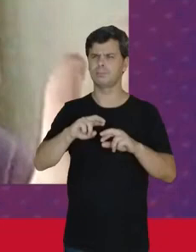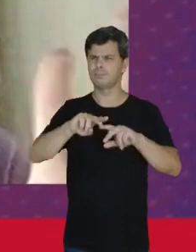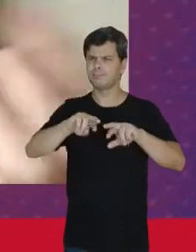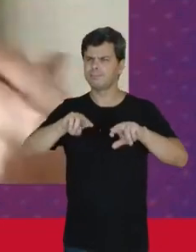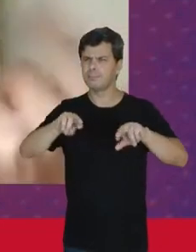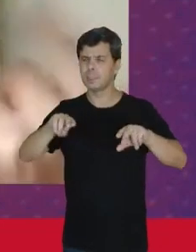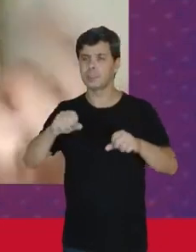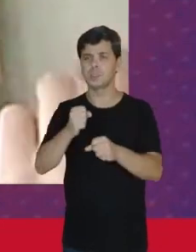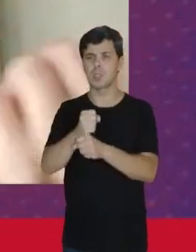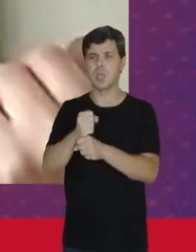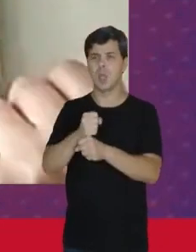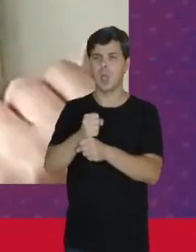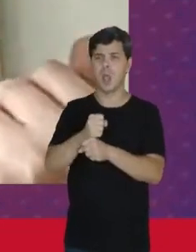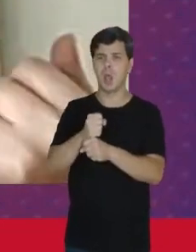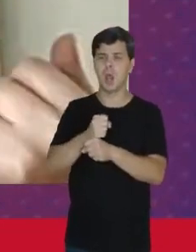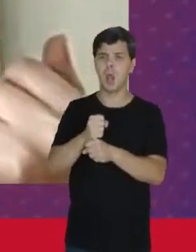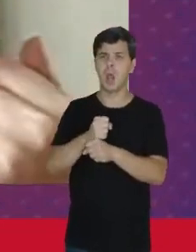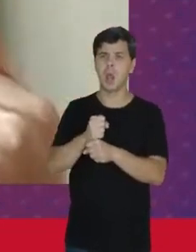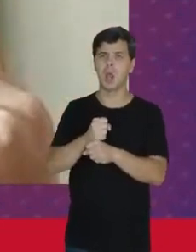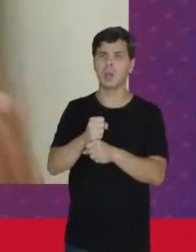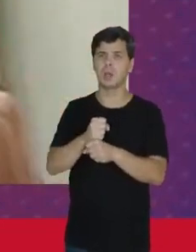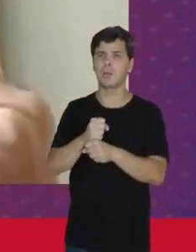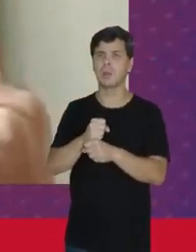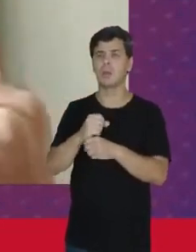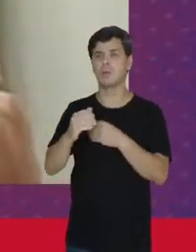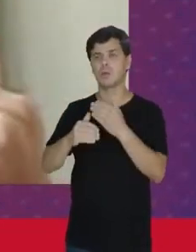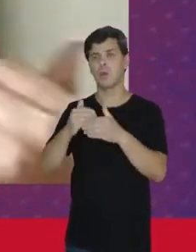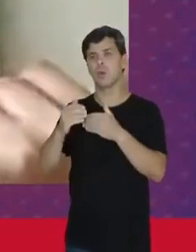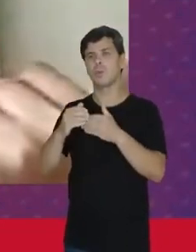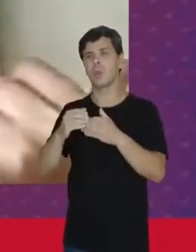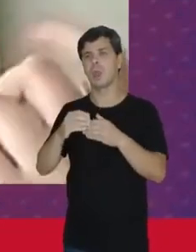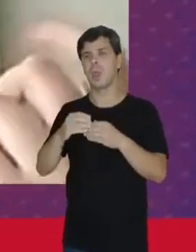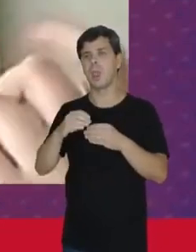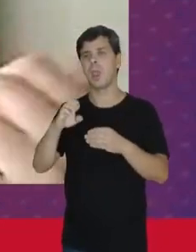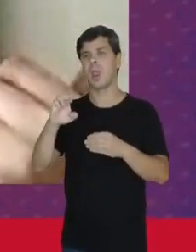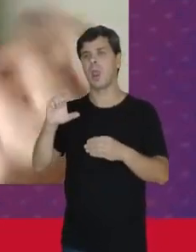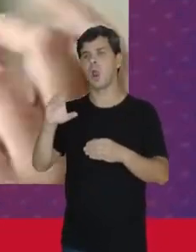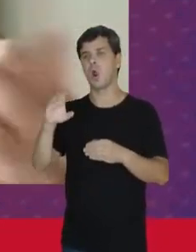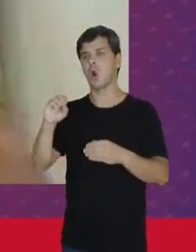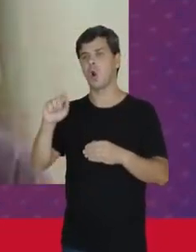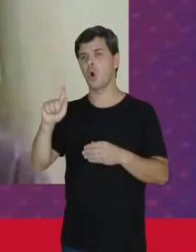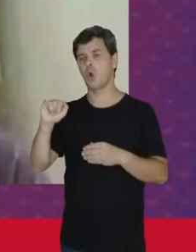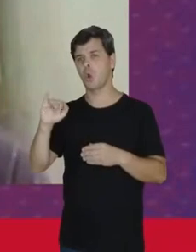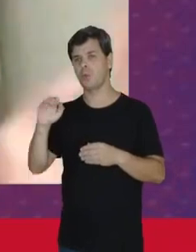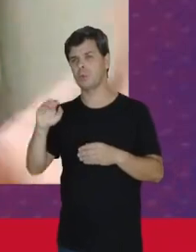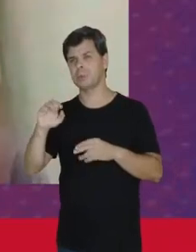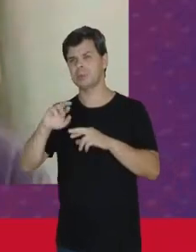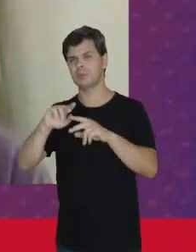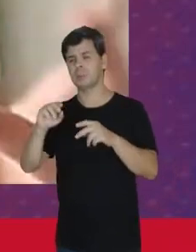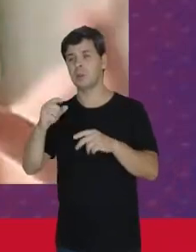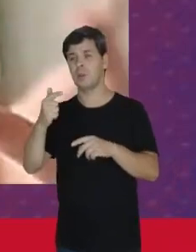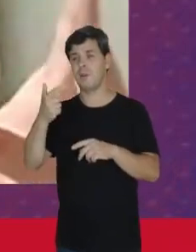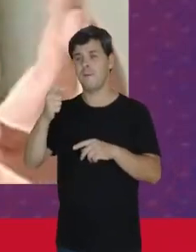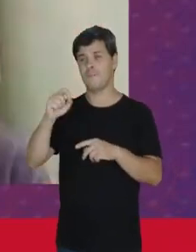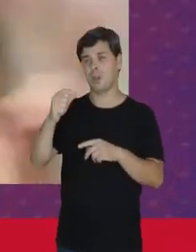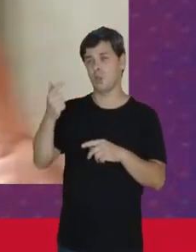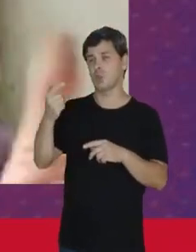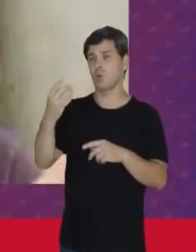e muitos anos, né, no processo de transição agroecológica, às vezes são necessários mais de 20, 40 anos para